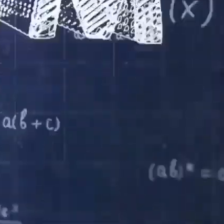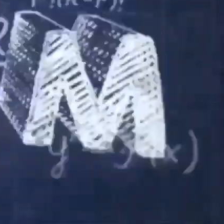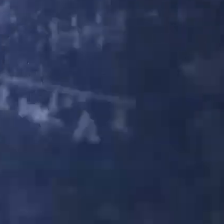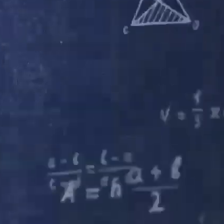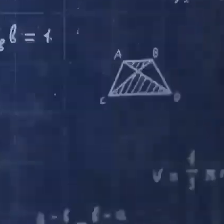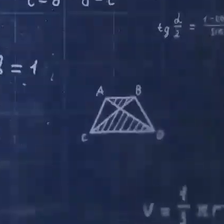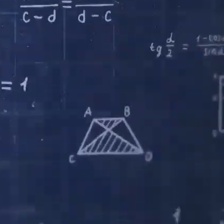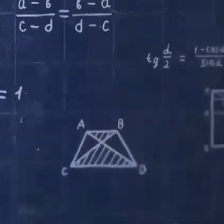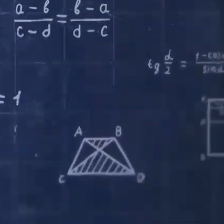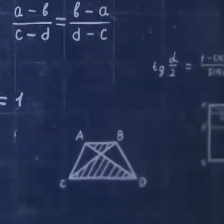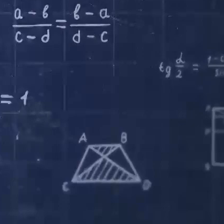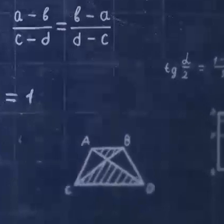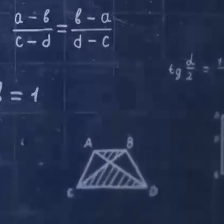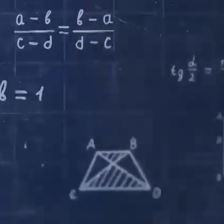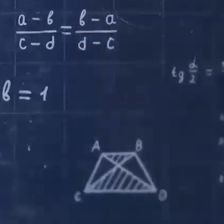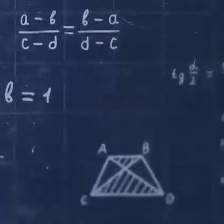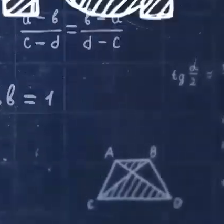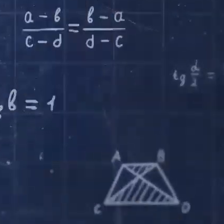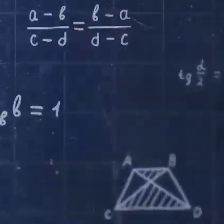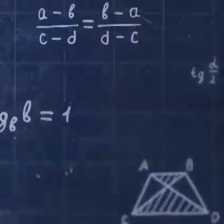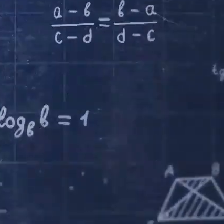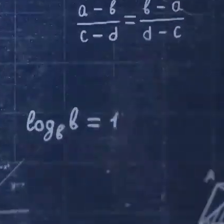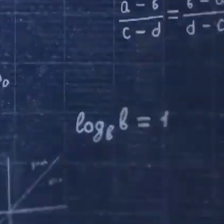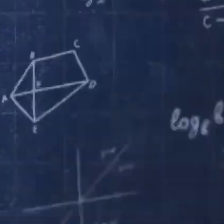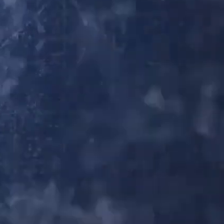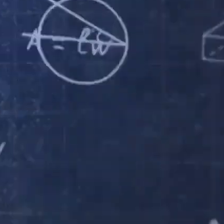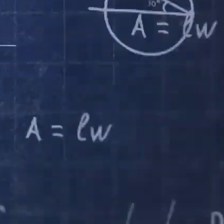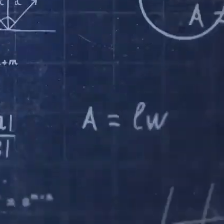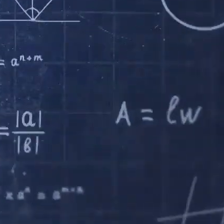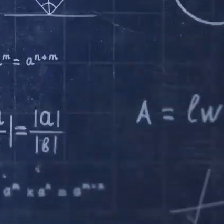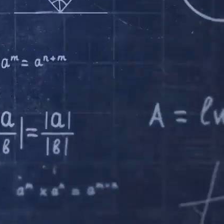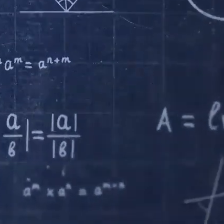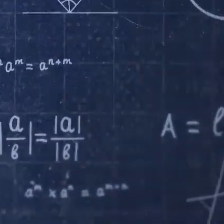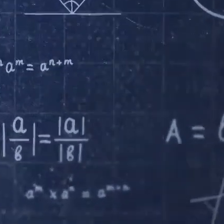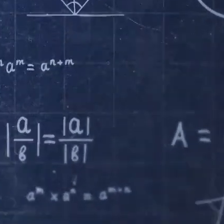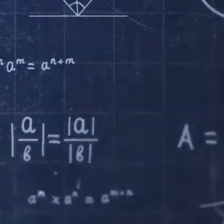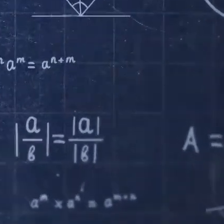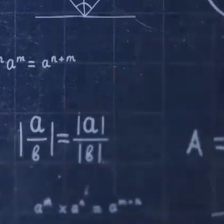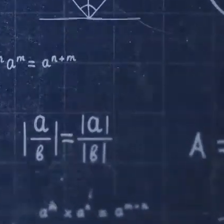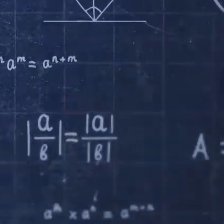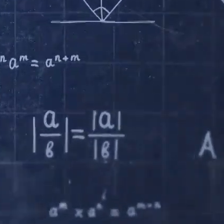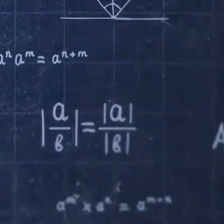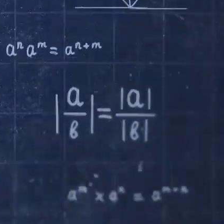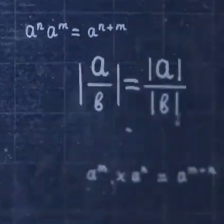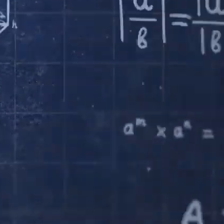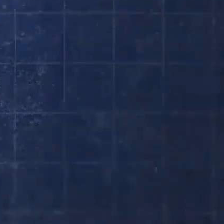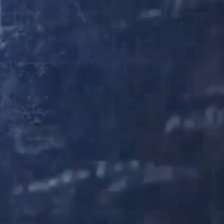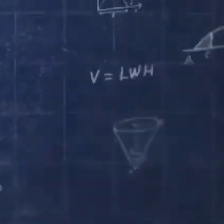Vou mexer aqui.